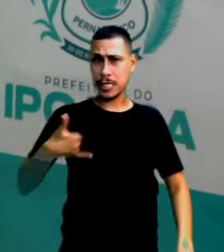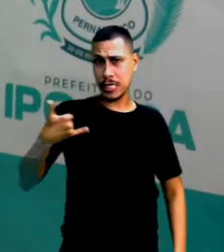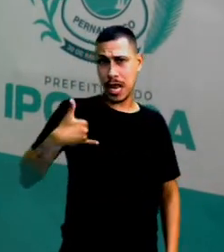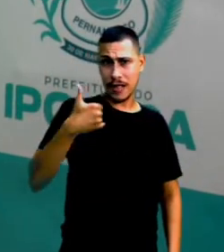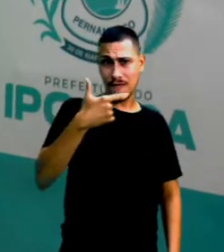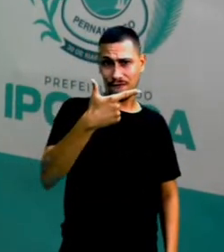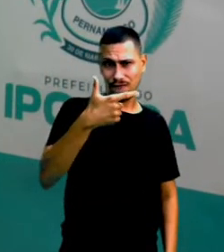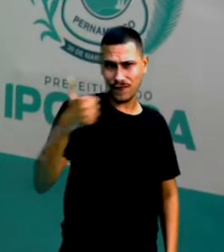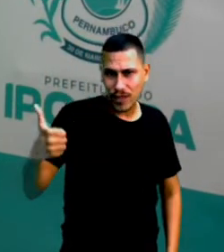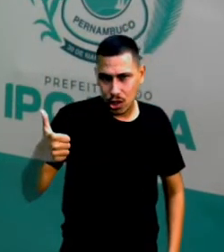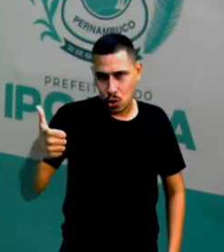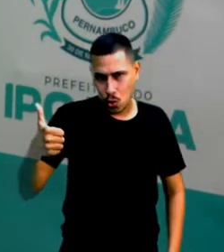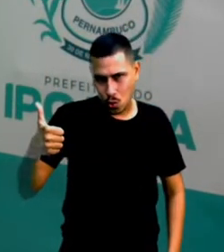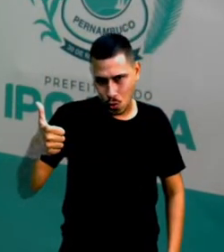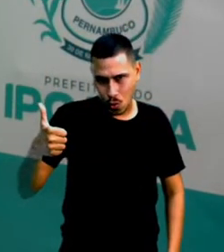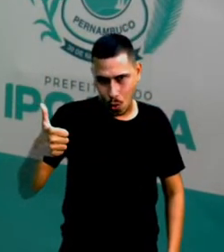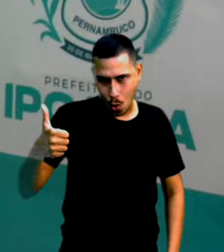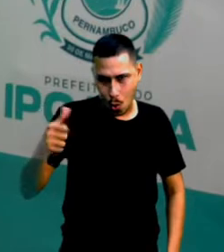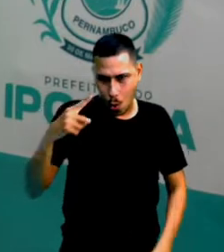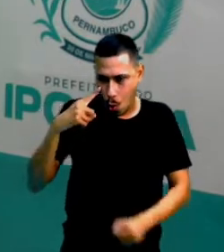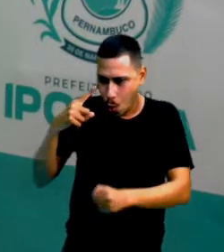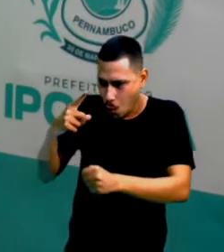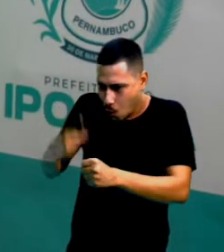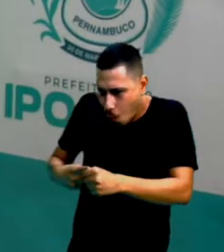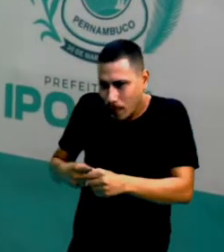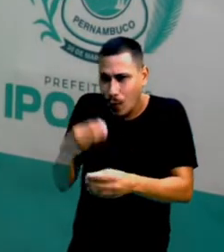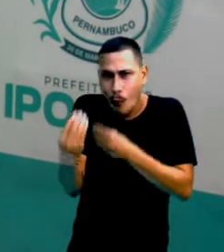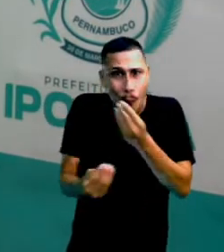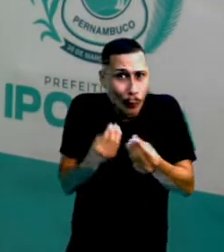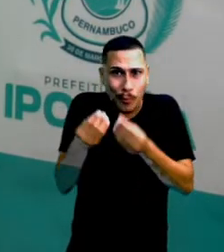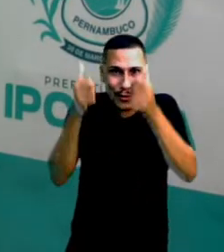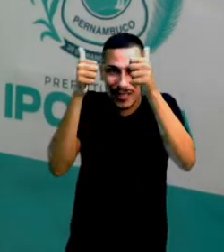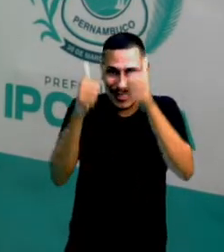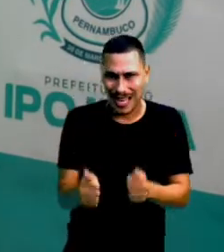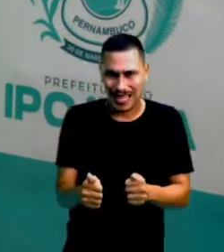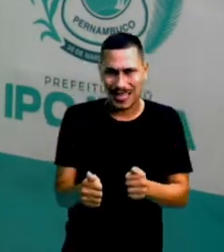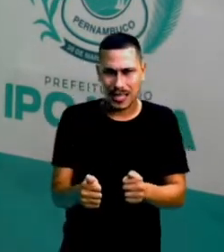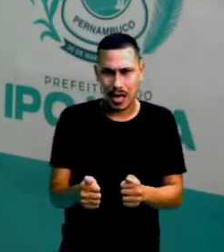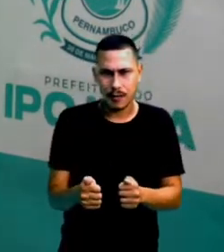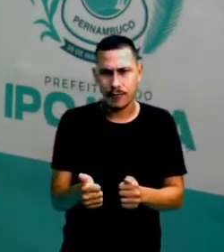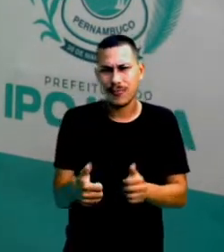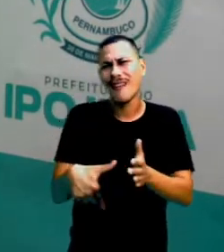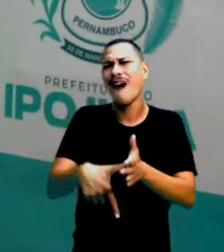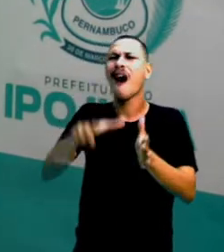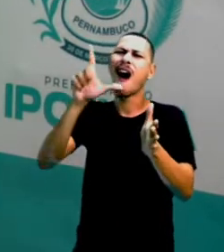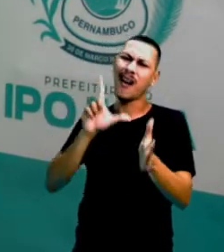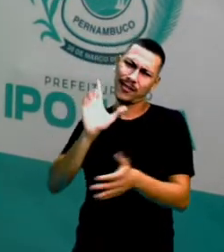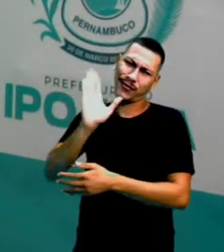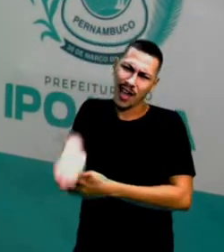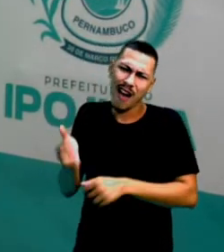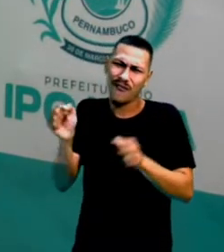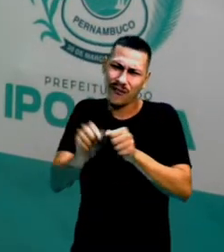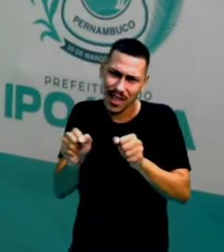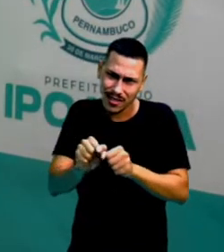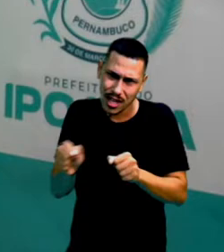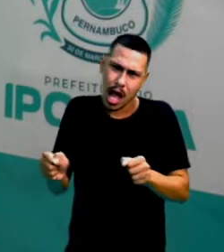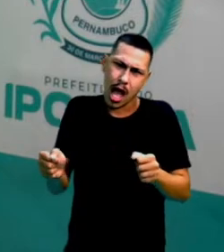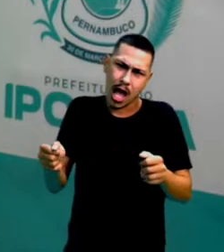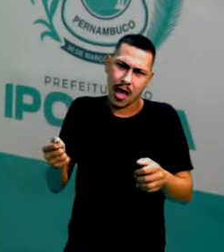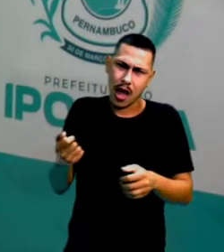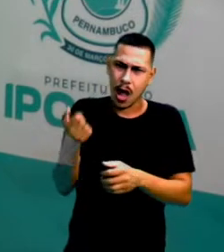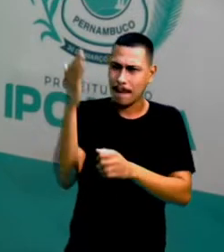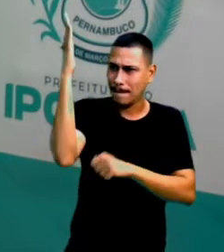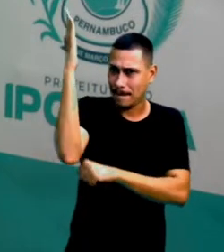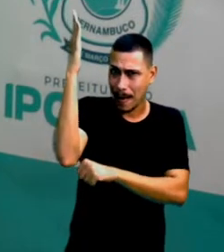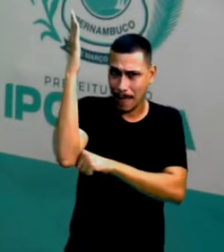descobriu artista. Né? Aliás, como é que ele se descobriu artista? Ele já fazia as colheres de pau que vendia lá na Feira